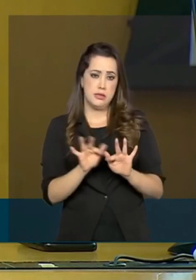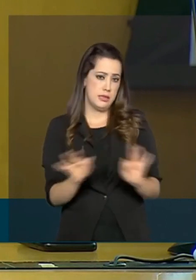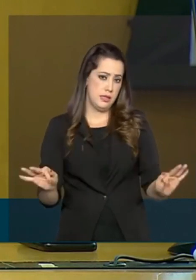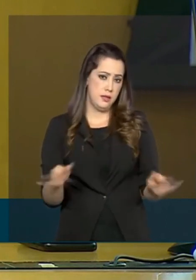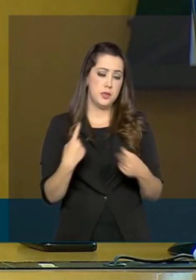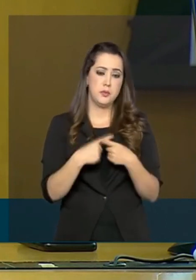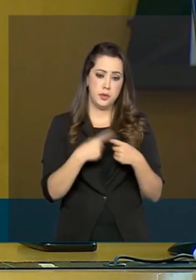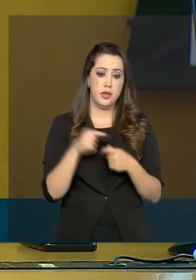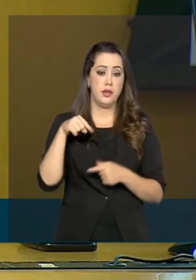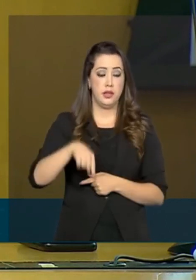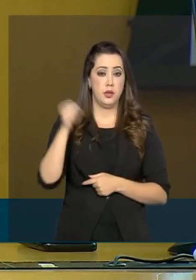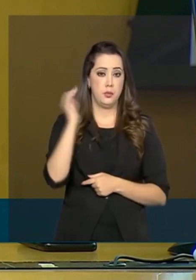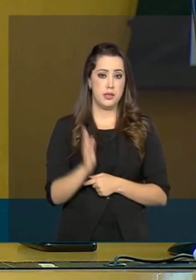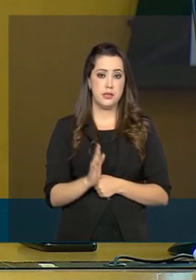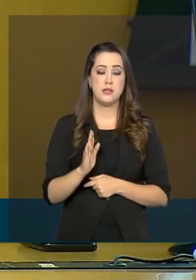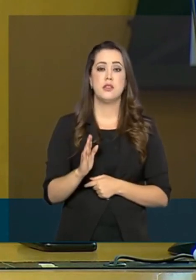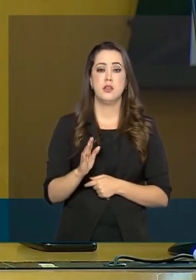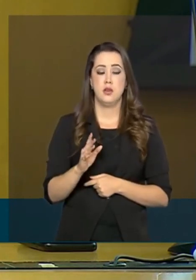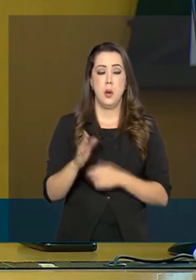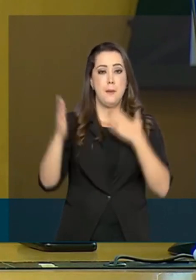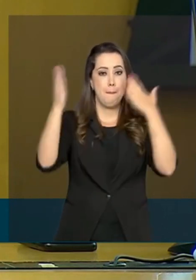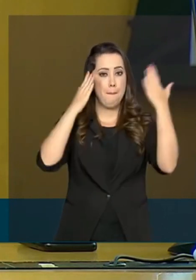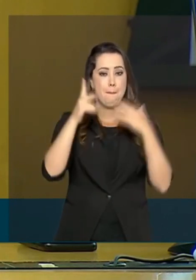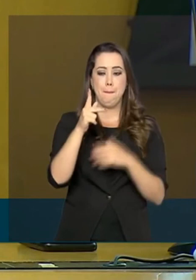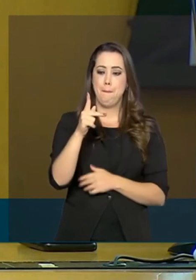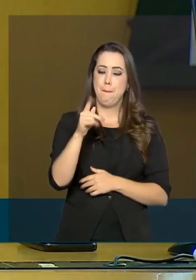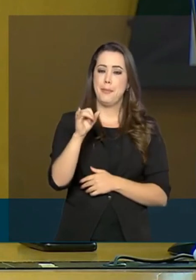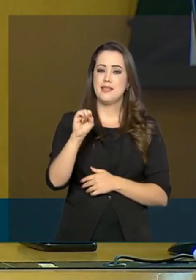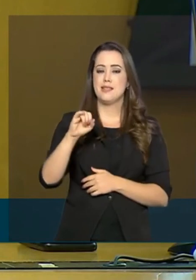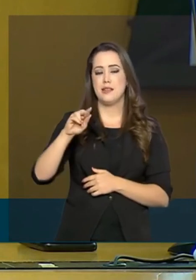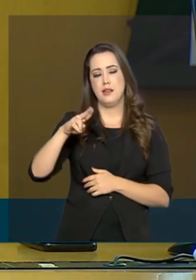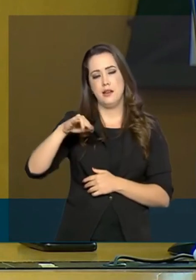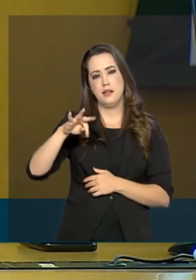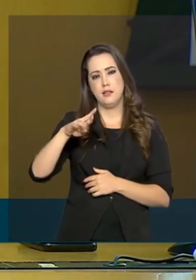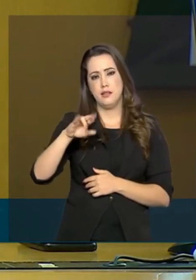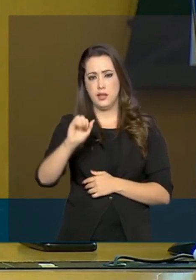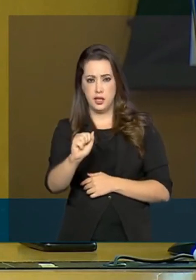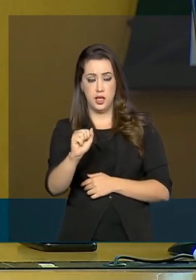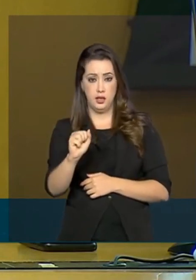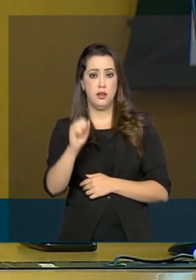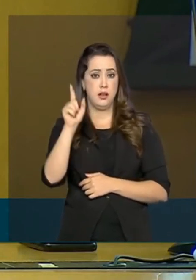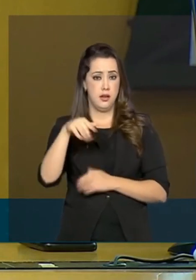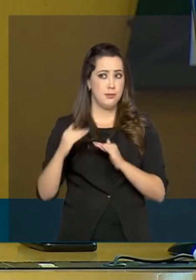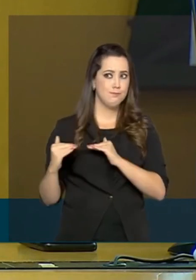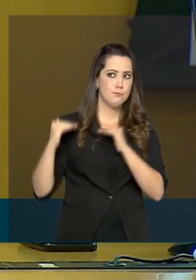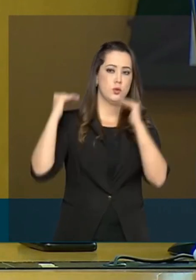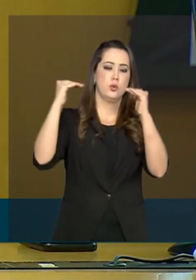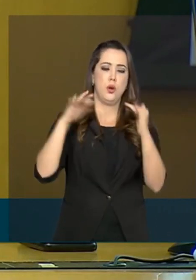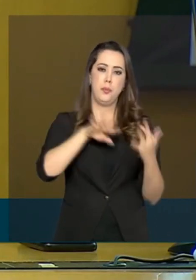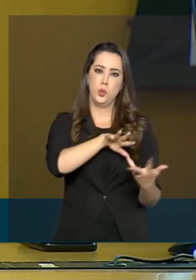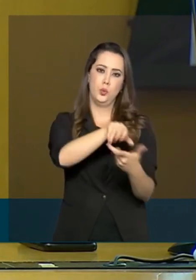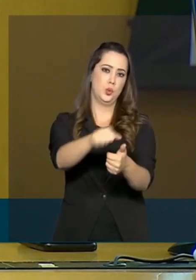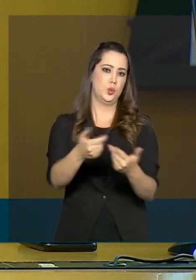que a psiquiatria brasileira é uma das melhores do mundo. Nós fazemos parte da elite da psiquiatria